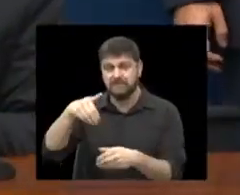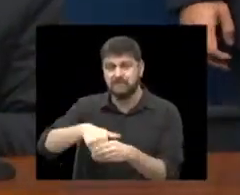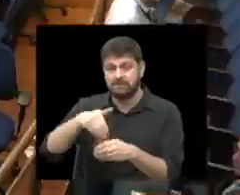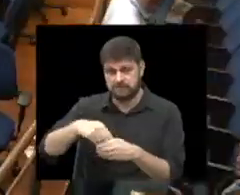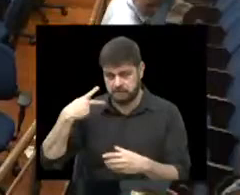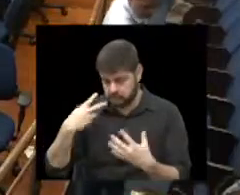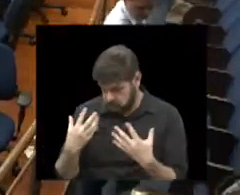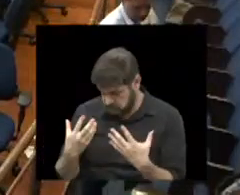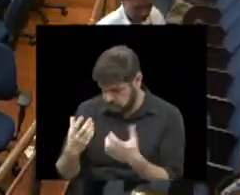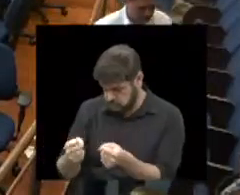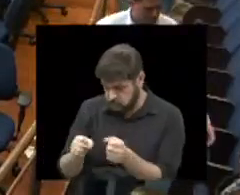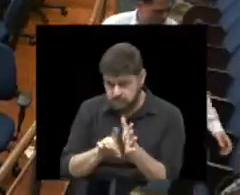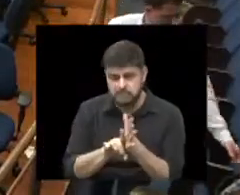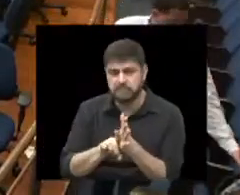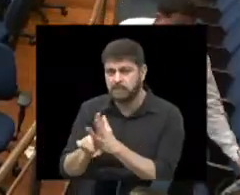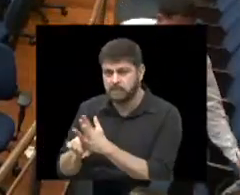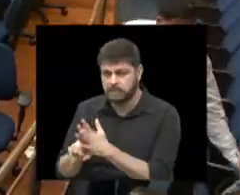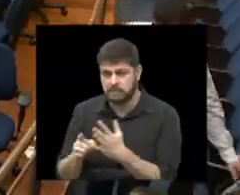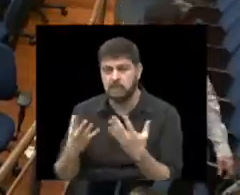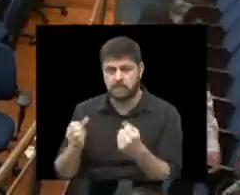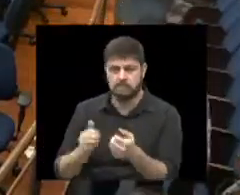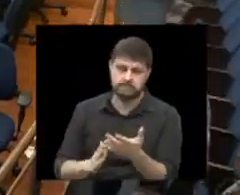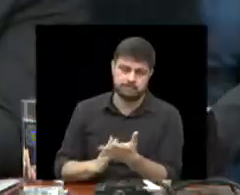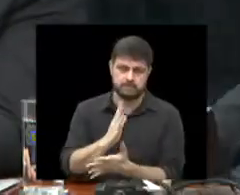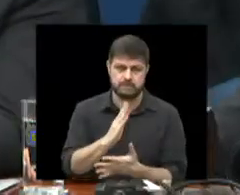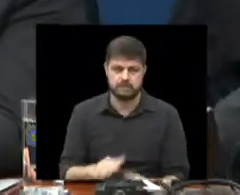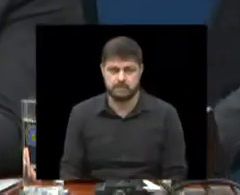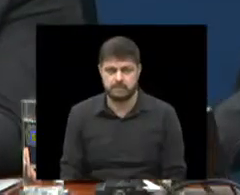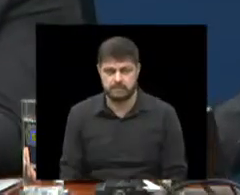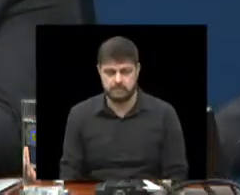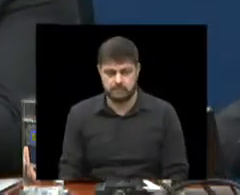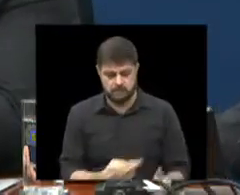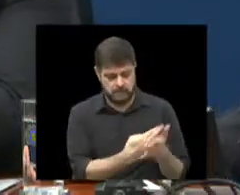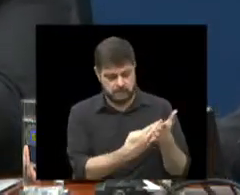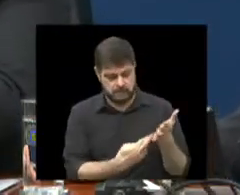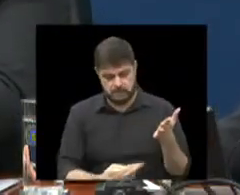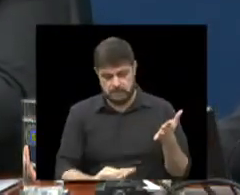Vereadores favoráveis permaneçam como estão. Aprovado o requerimento. Requerimento